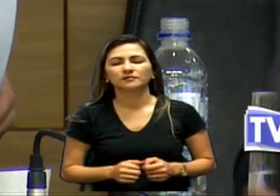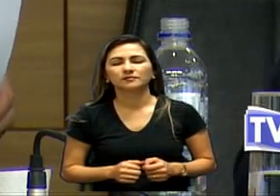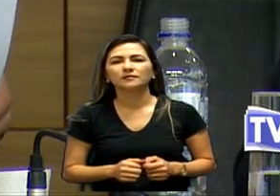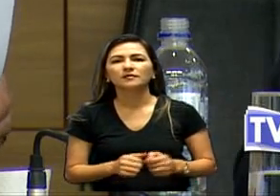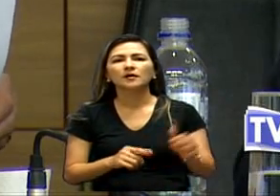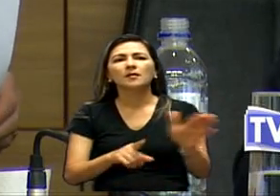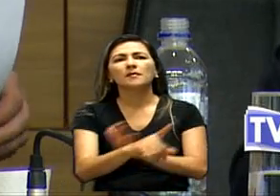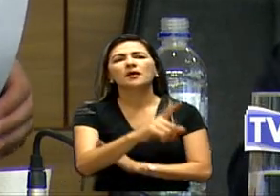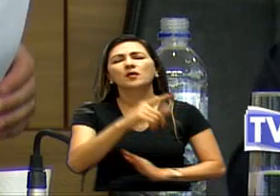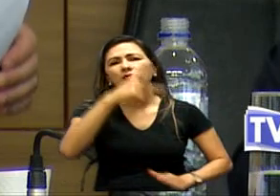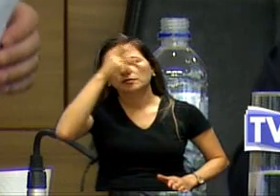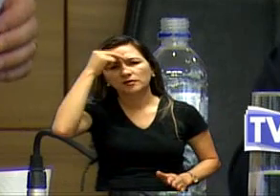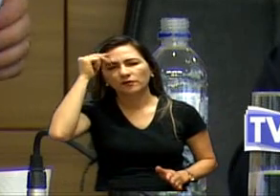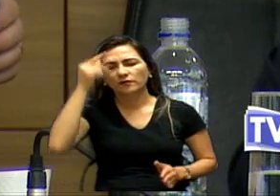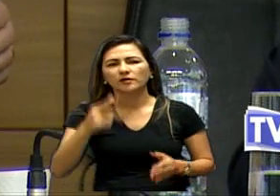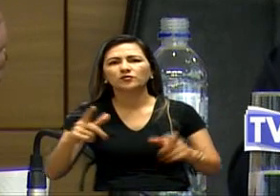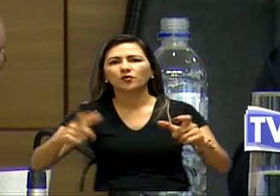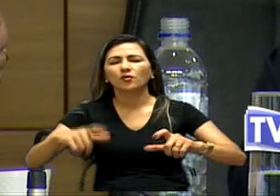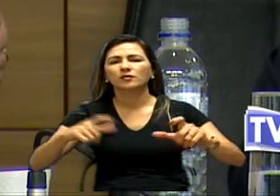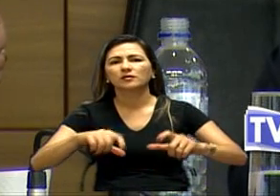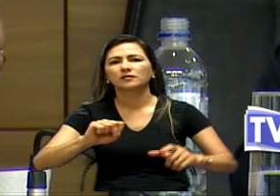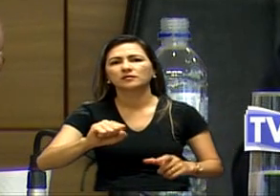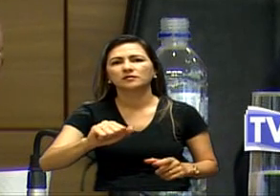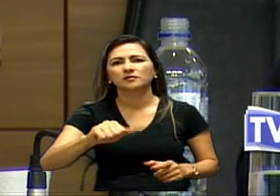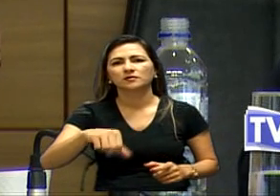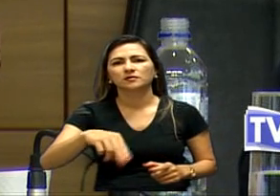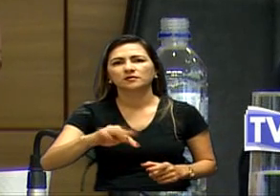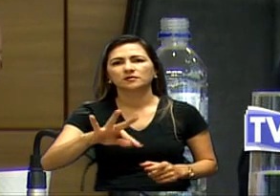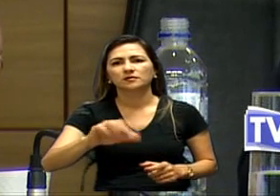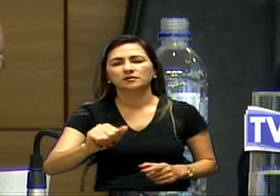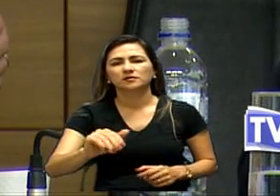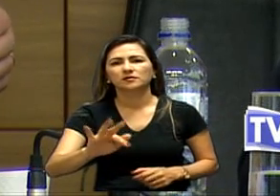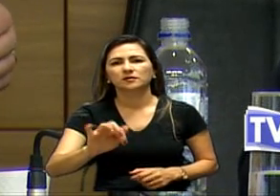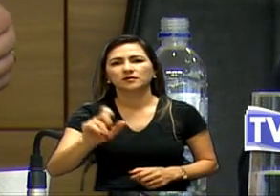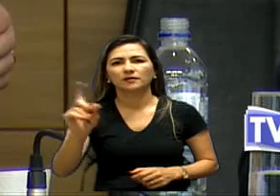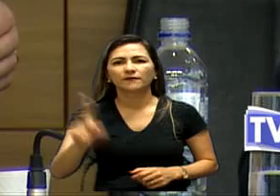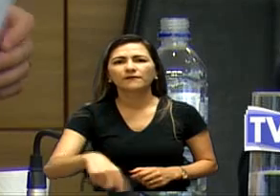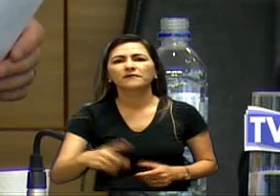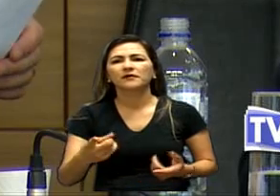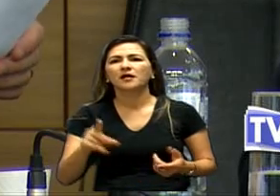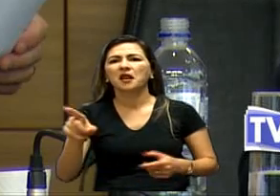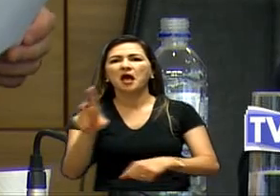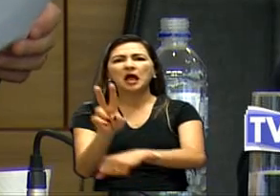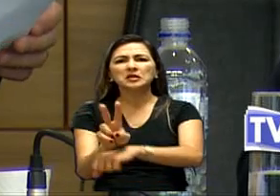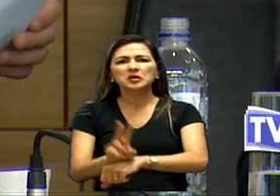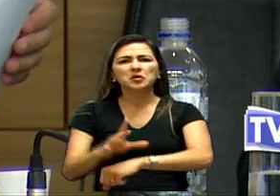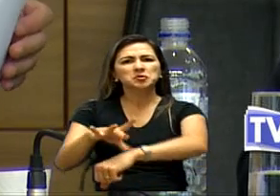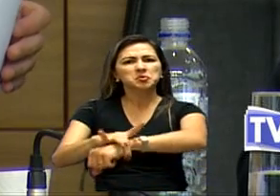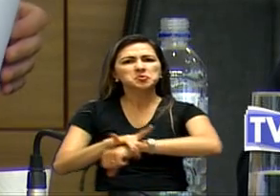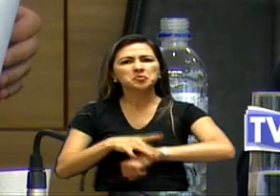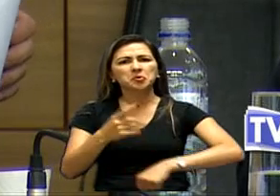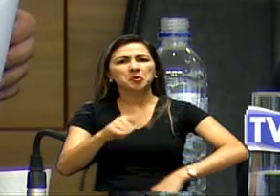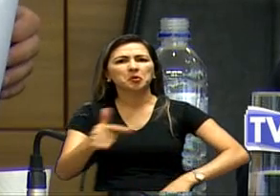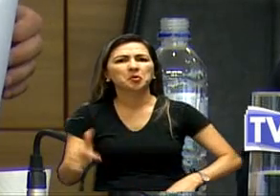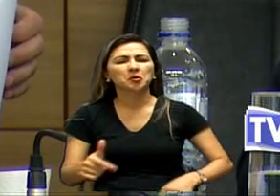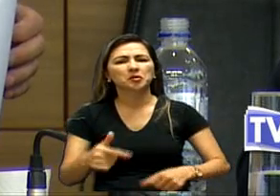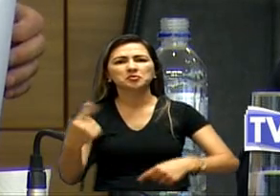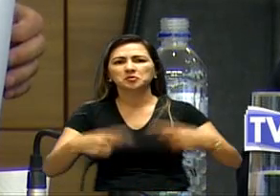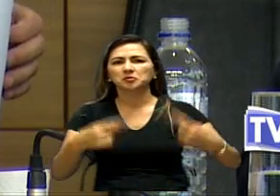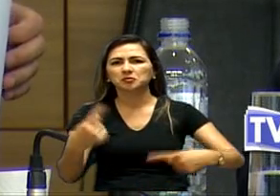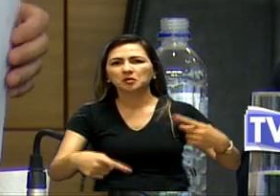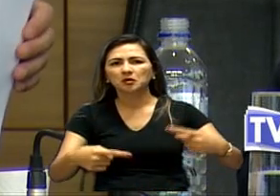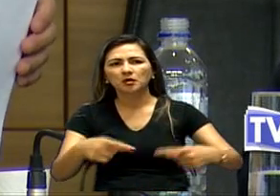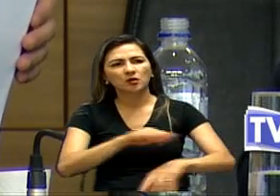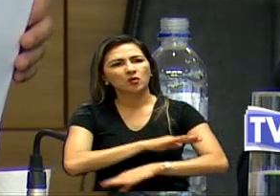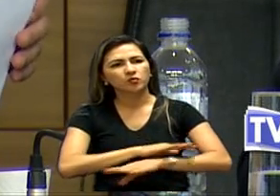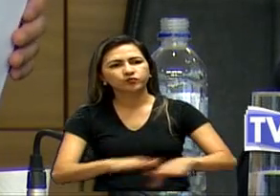no Jardim Santa Fé. Vossa Excelência vai usar a palavra? Em discussão. Encerrada a discussão. Os vereadores e vereadores concordam e permaneçam